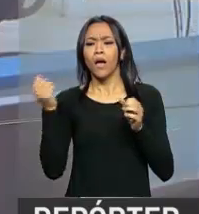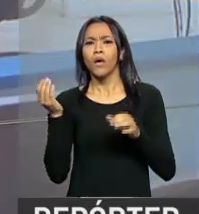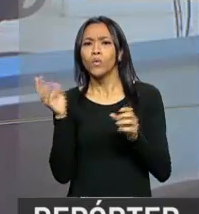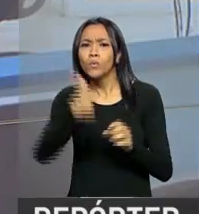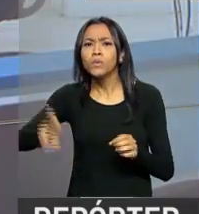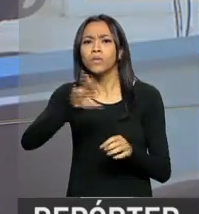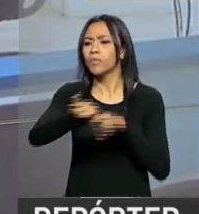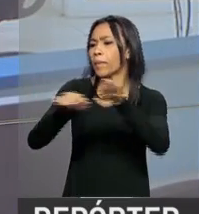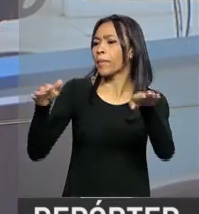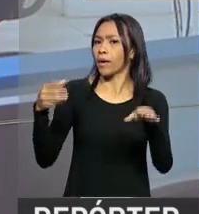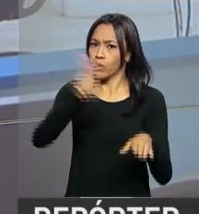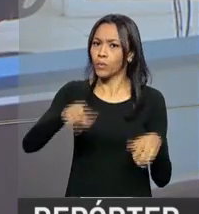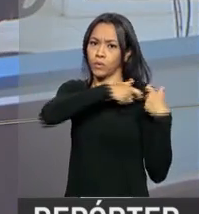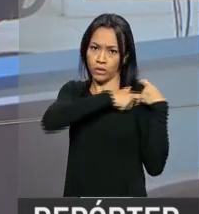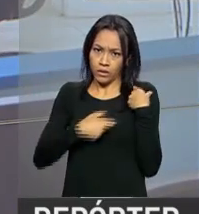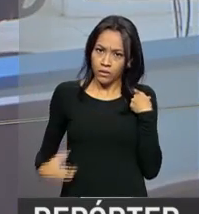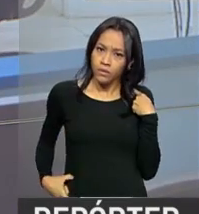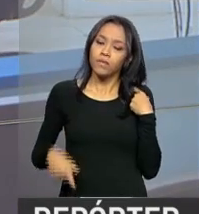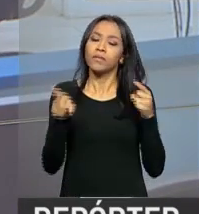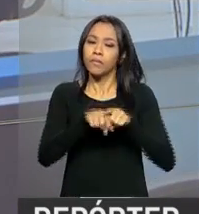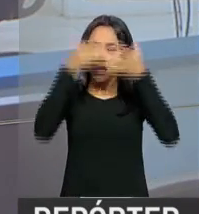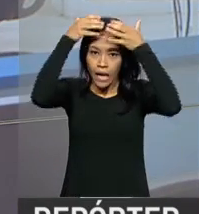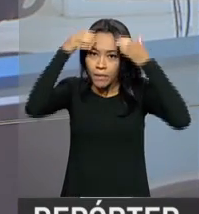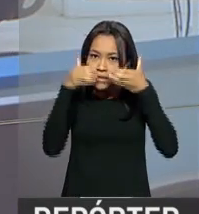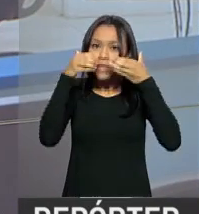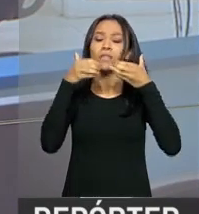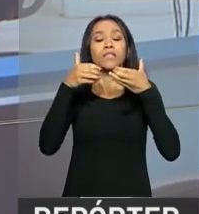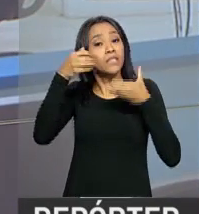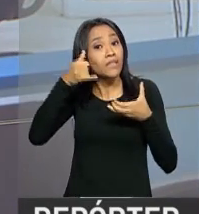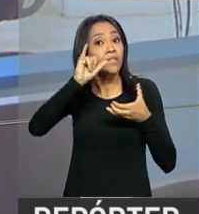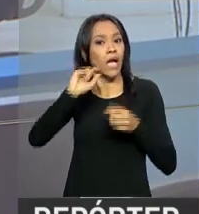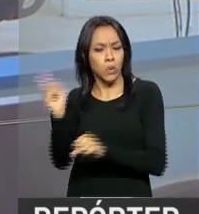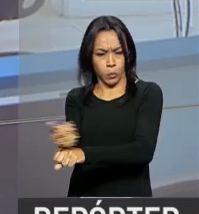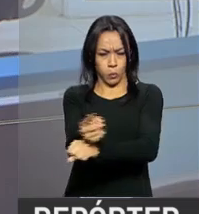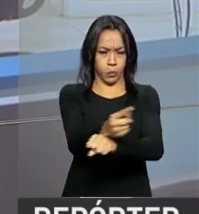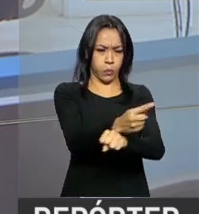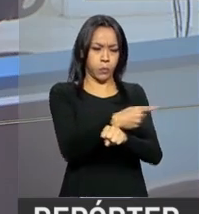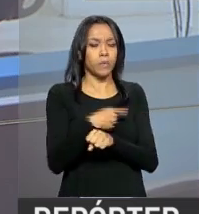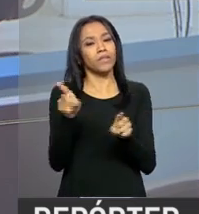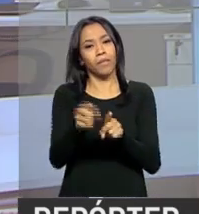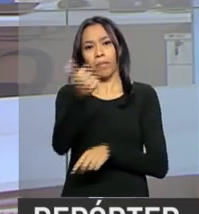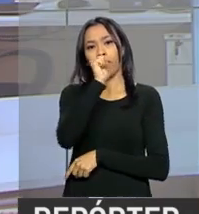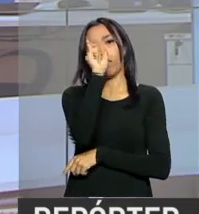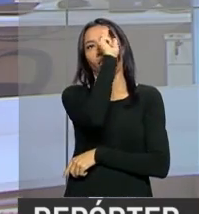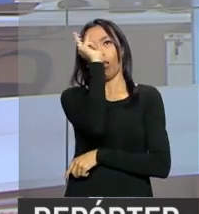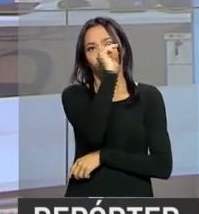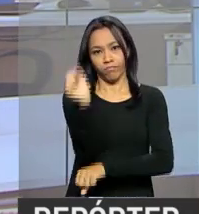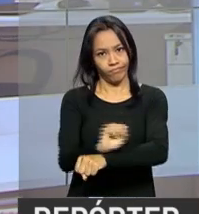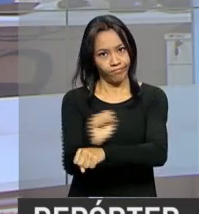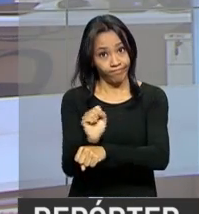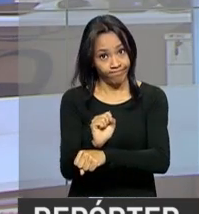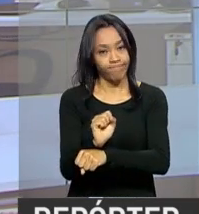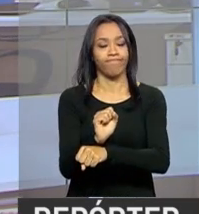uso do cinto de segurança e do capacete, além de combater o excesso de velocidade e a embriaguez ao volante.